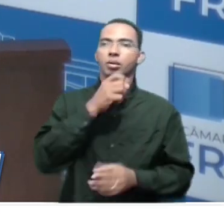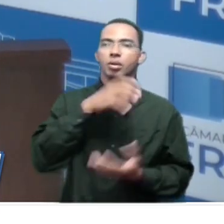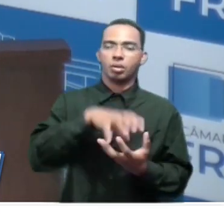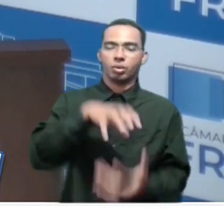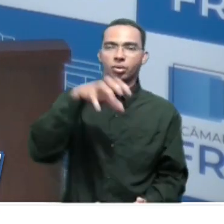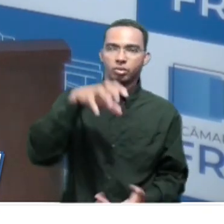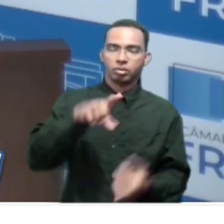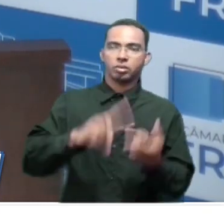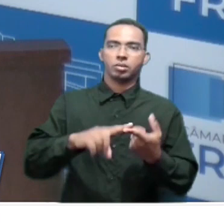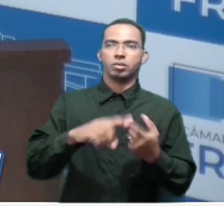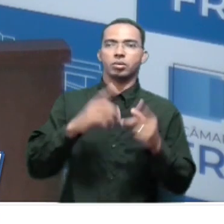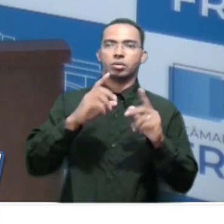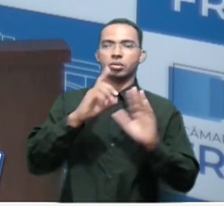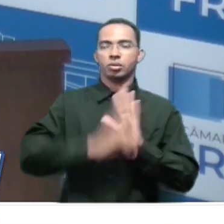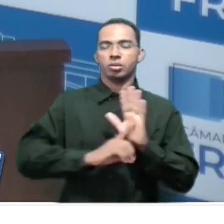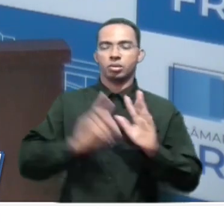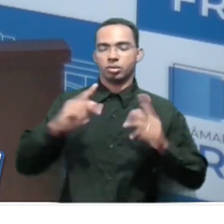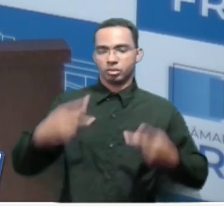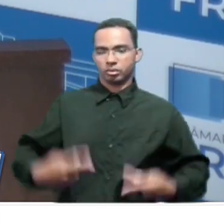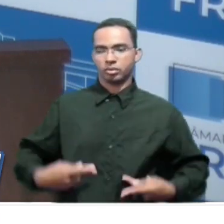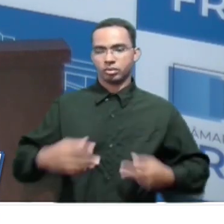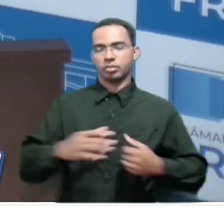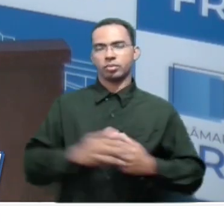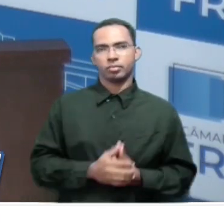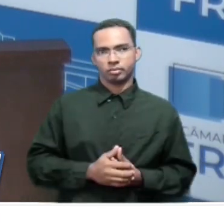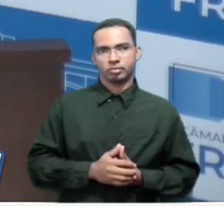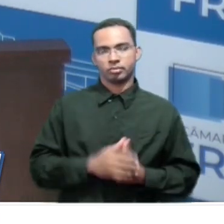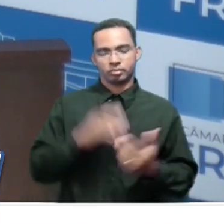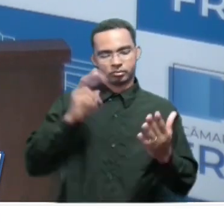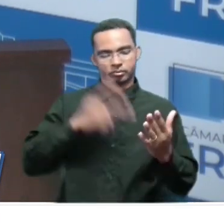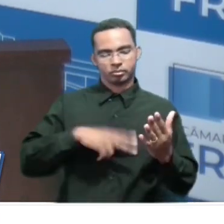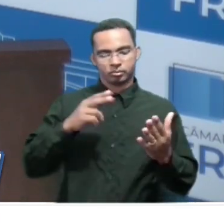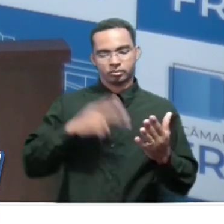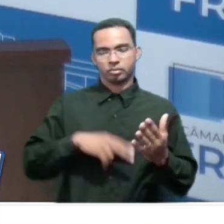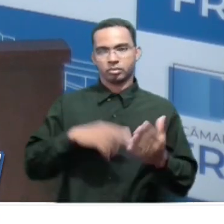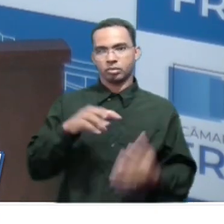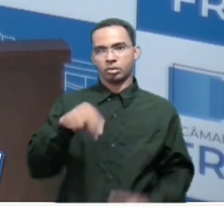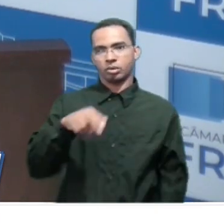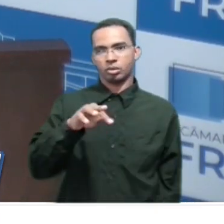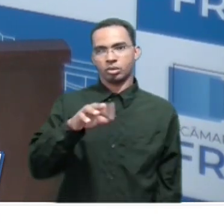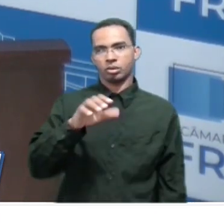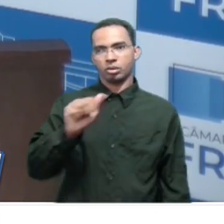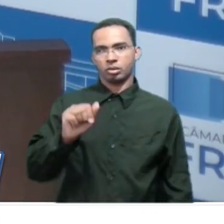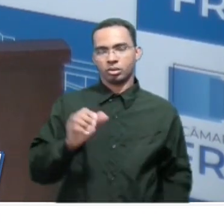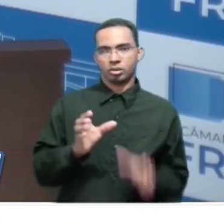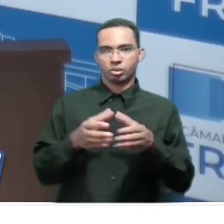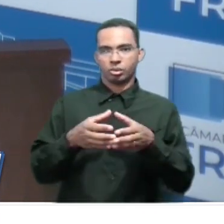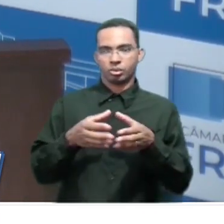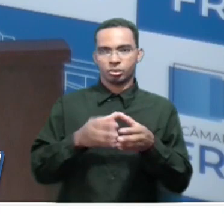Humanos. Vou ler aqui uma breve nota em nome do Conselho